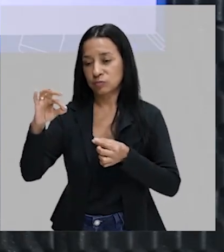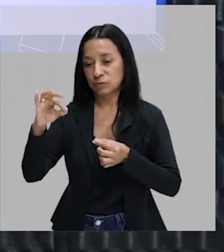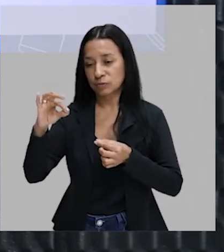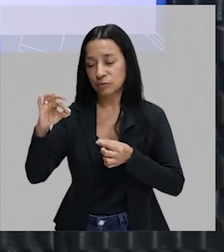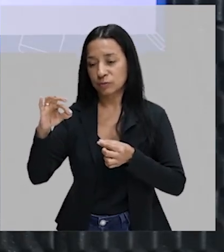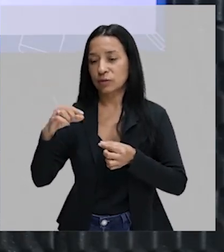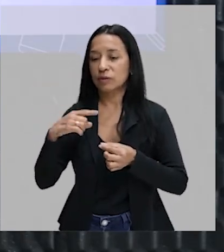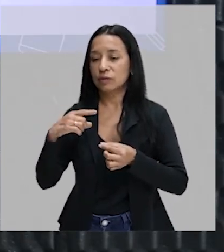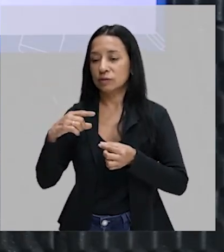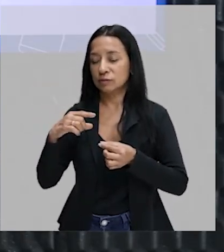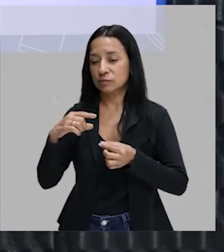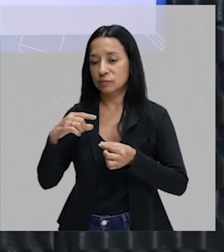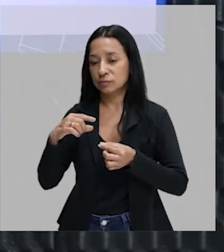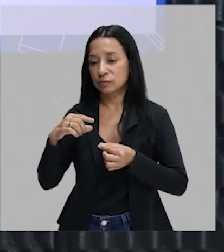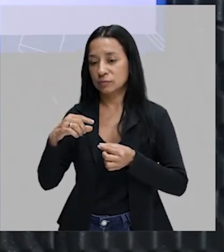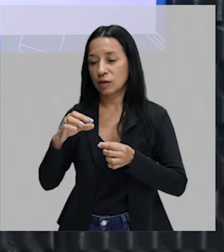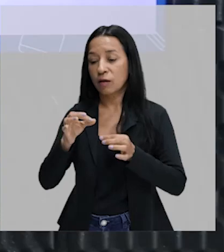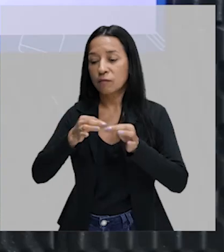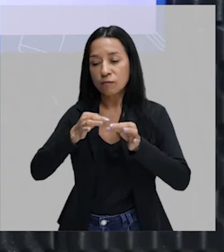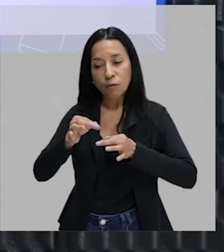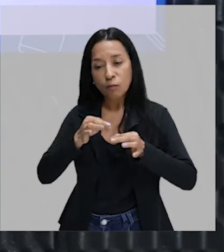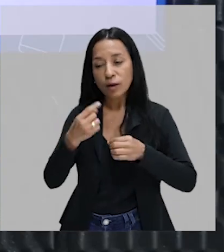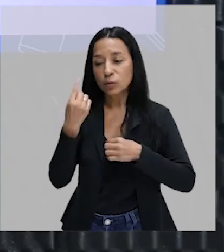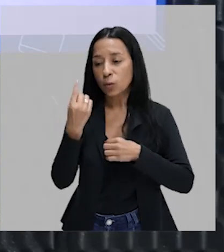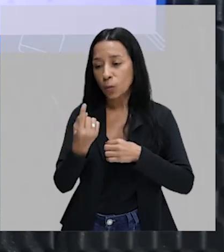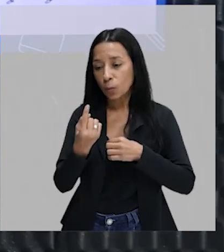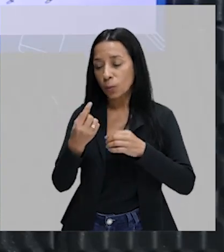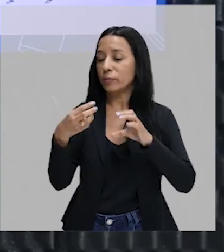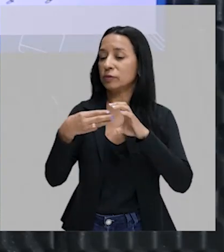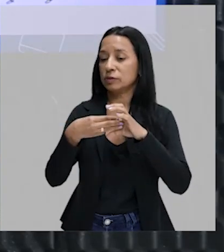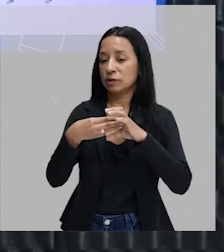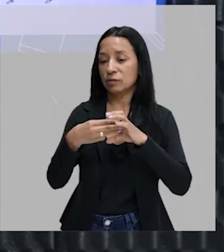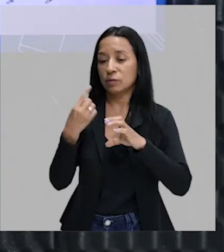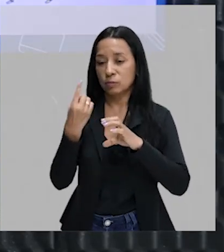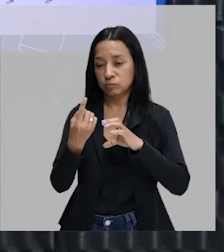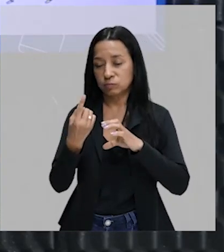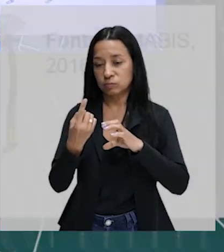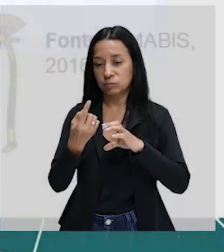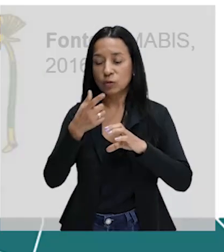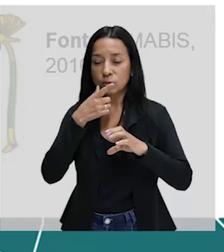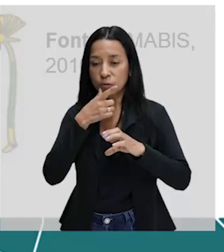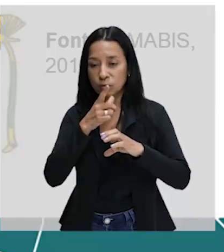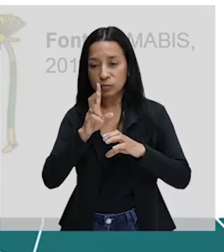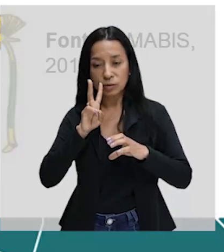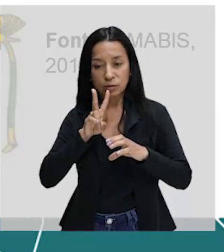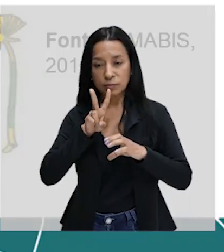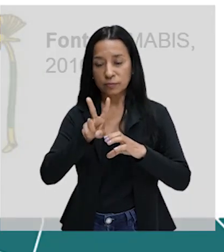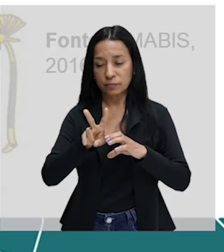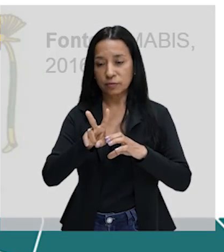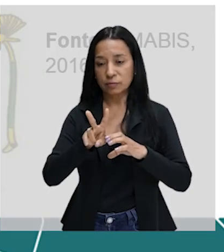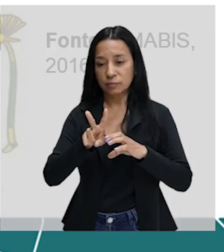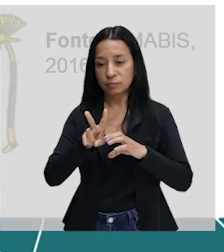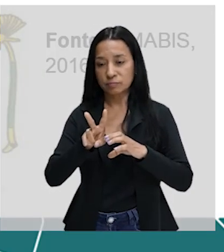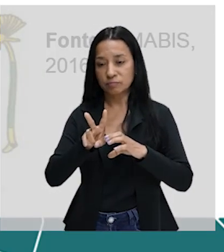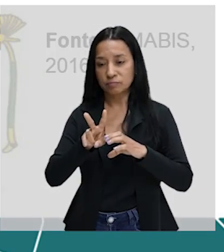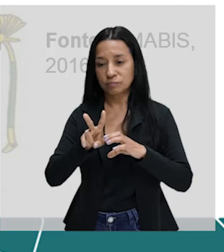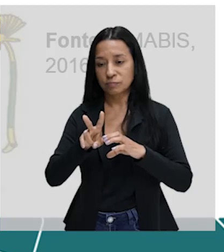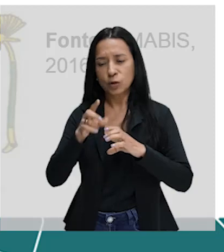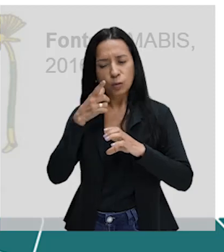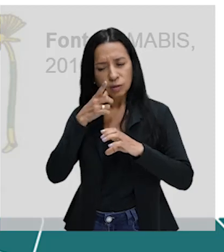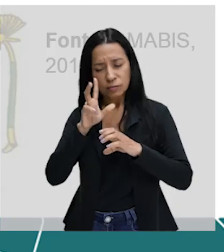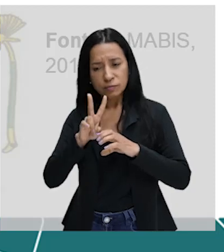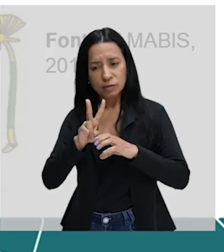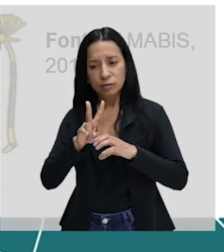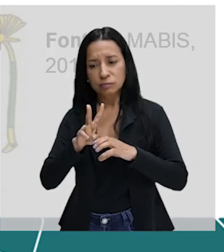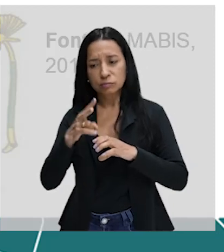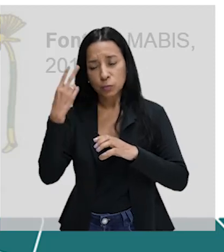um organismo formado por uma única célula, tá? Inclusive, a gente consegue ver esses indivíduos a olho nu. Eles são pequenininhos,